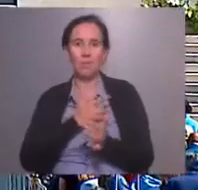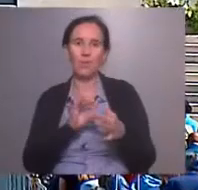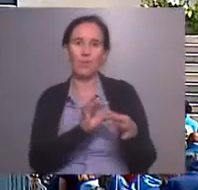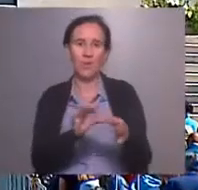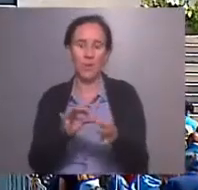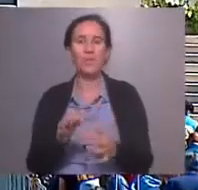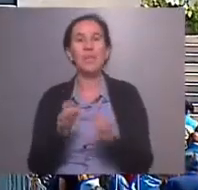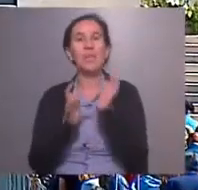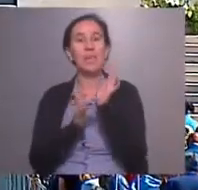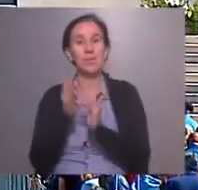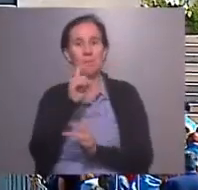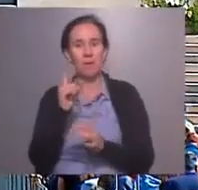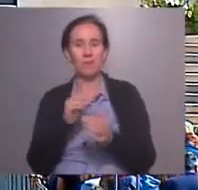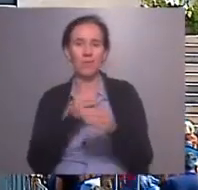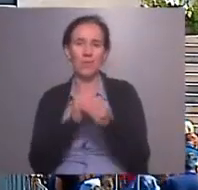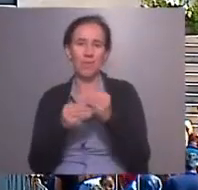Saudai-vos na paz de Cristo.